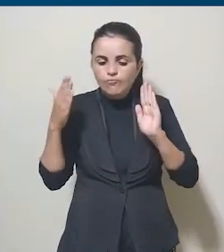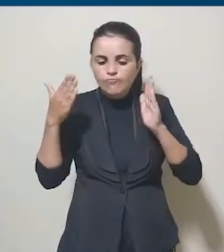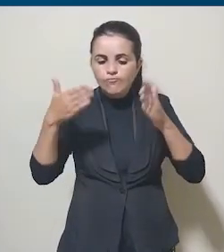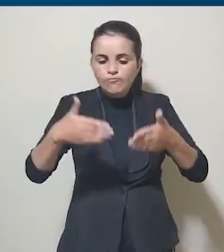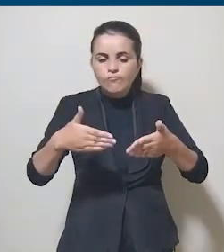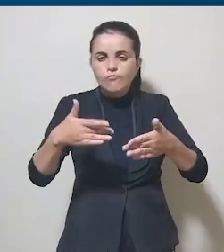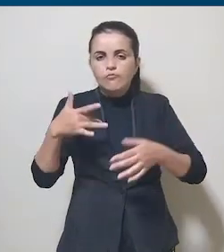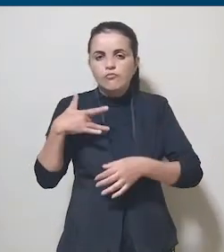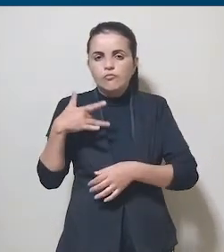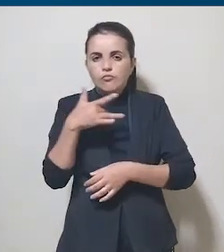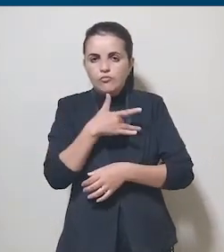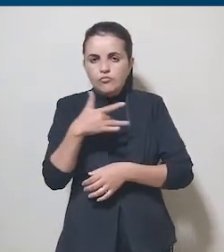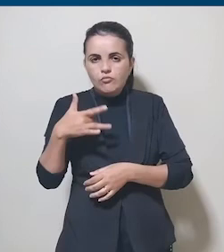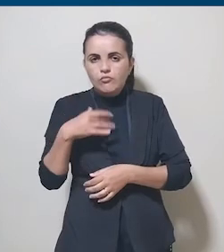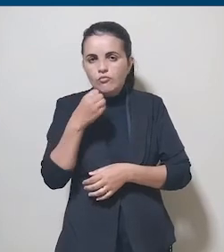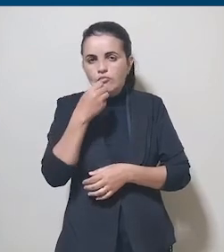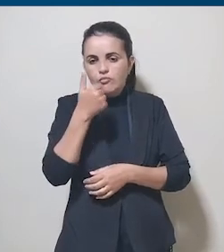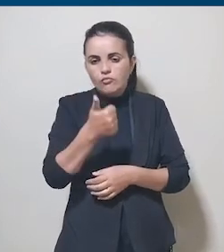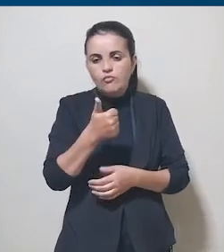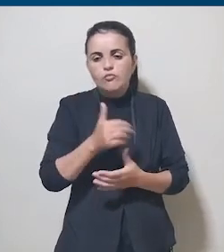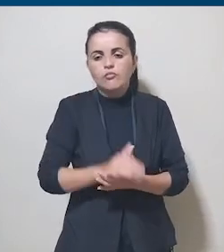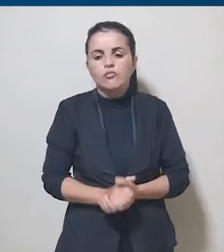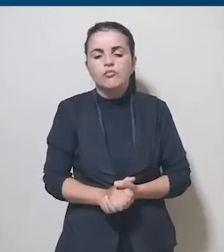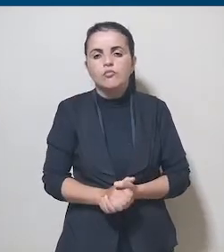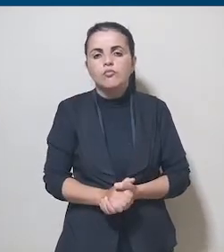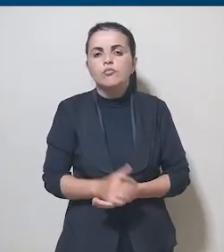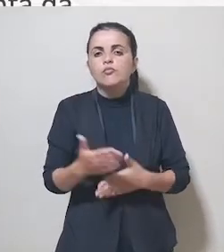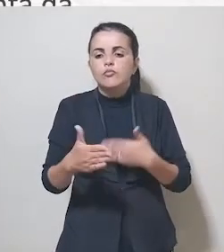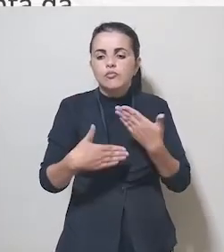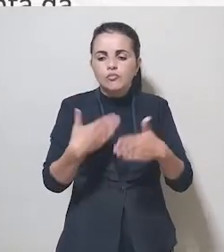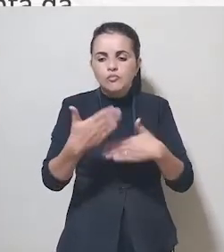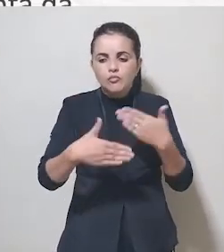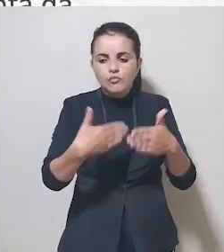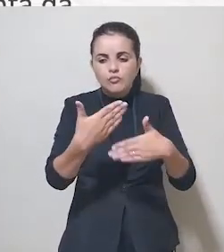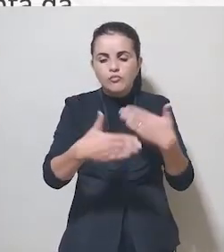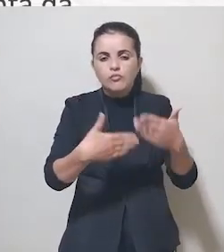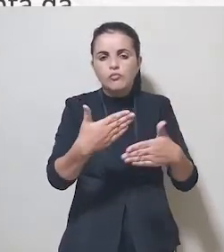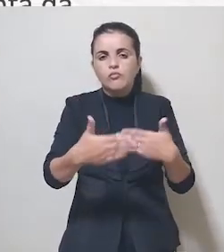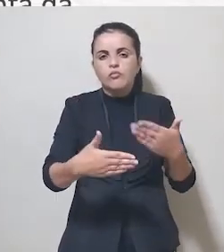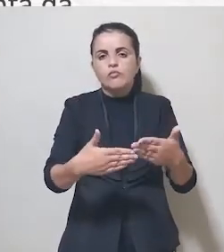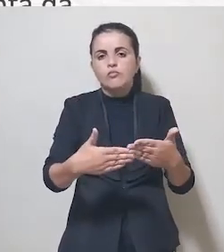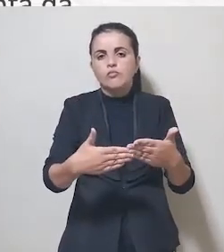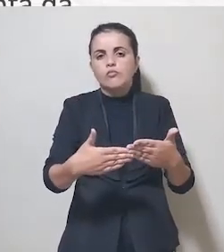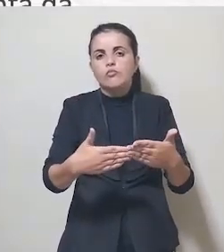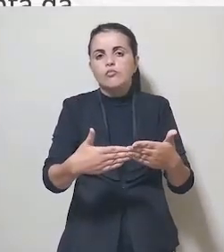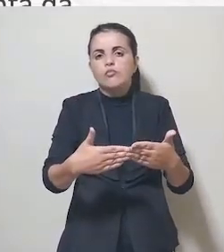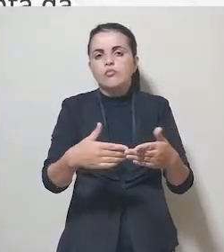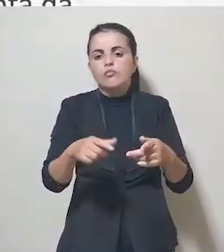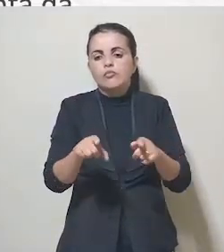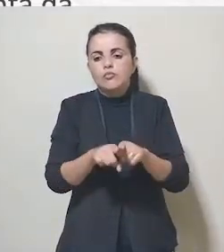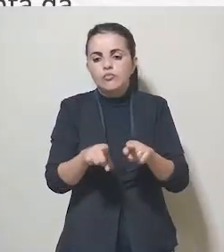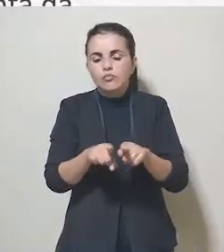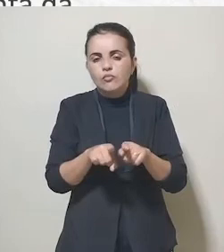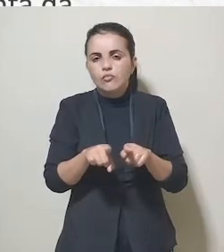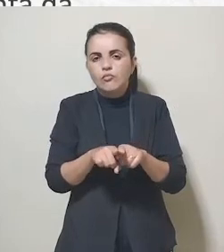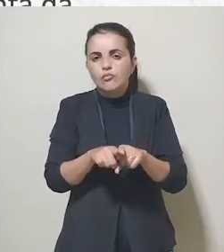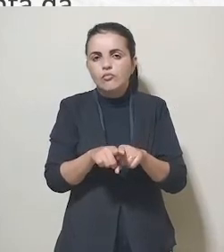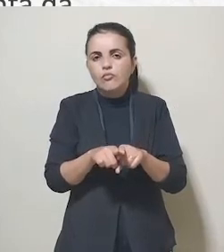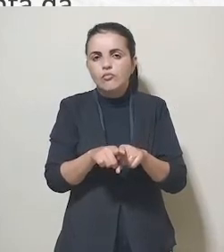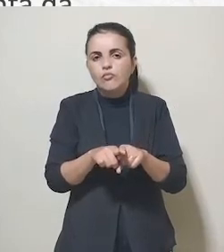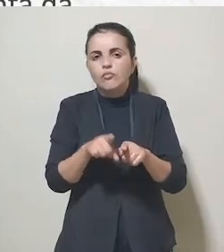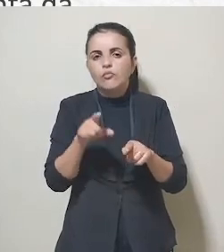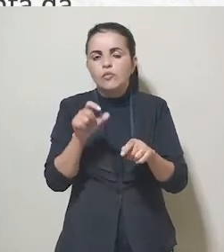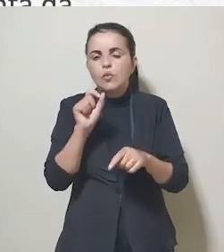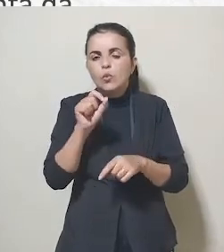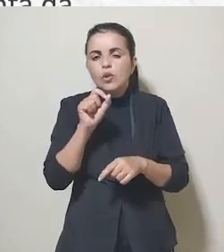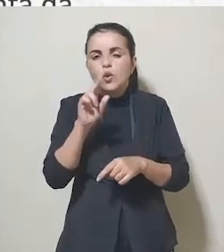terem uma vida bem mais saudável. E continuando e finalizando essa parte dos órgãos, a gente vai ter por último essa